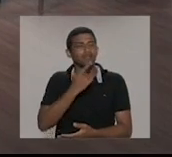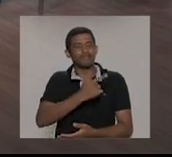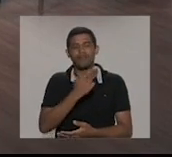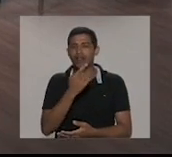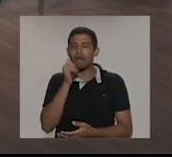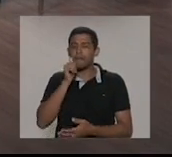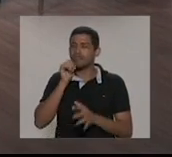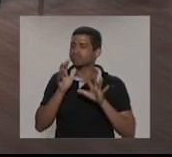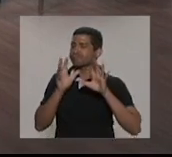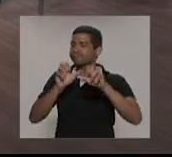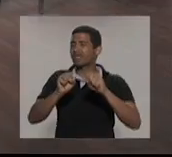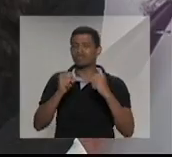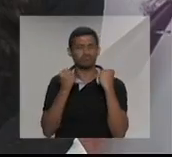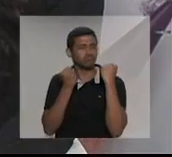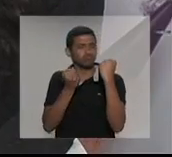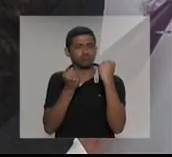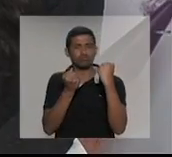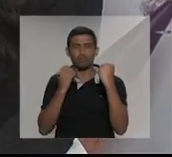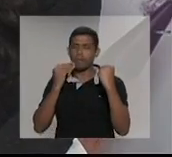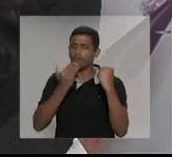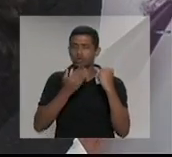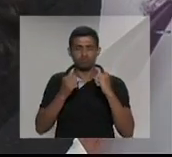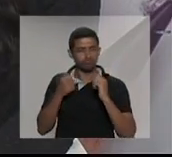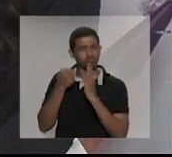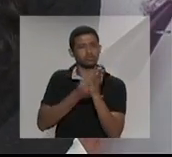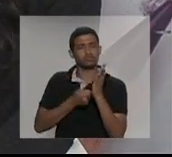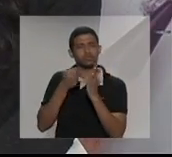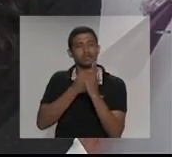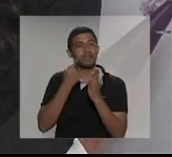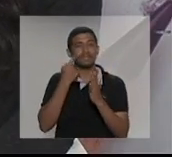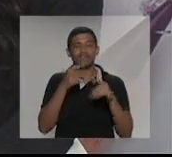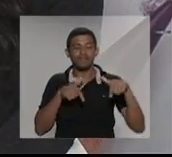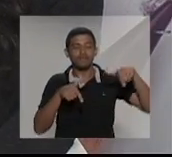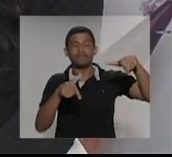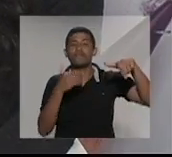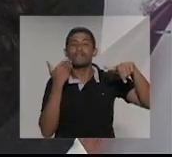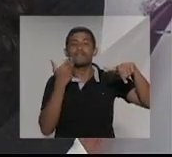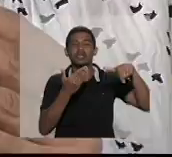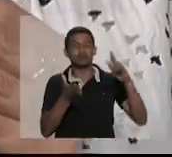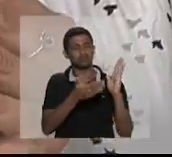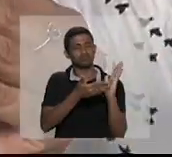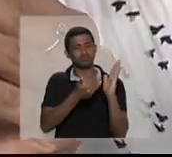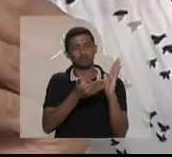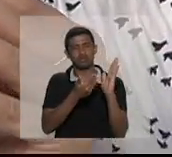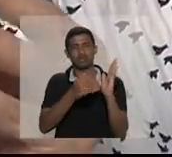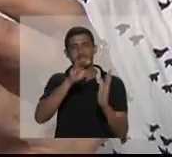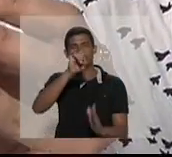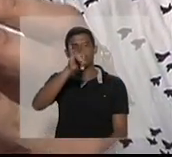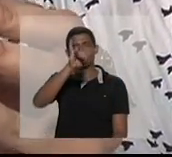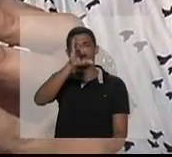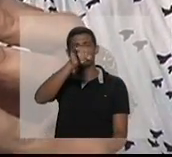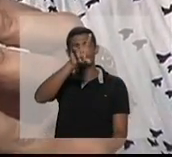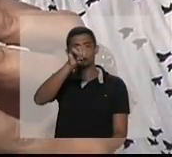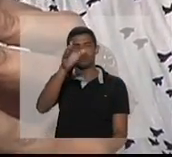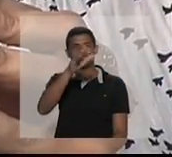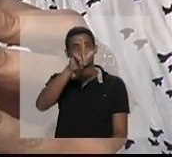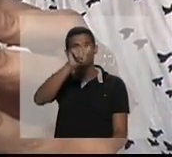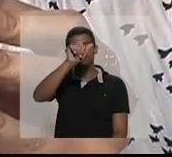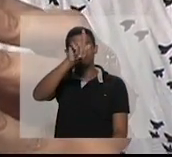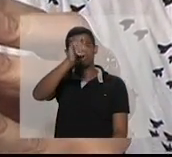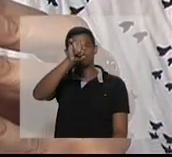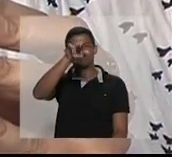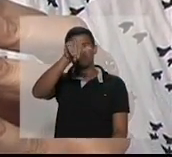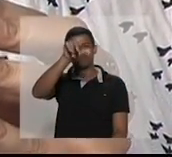que pega essa força e luta por uma causa. Mostra a capa pra gente, é do Eduardo Galeano. Aqui,